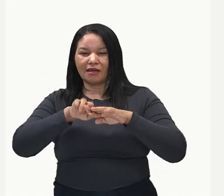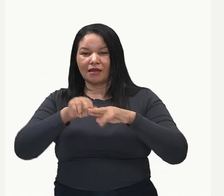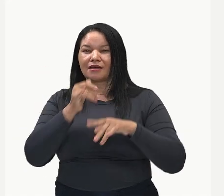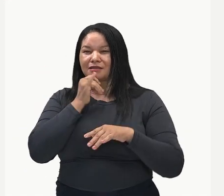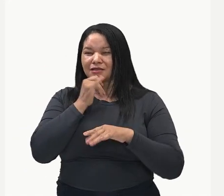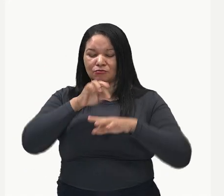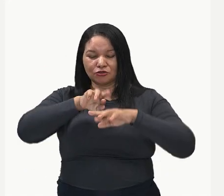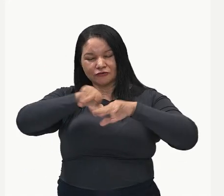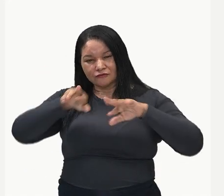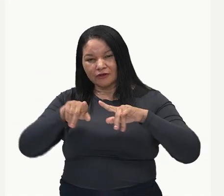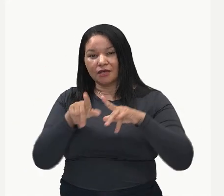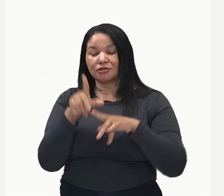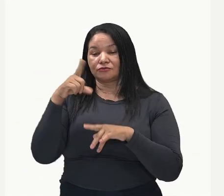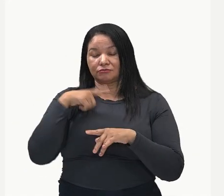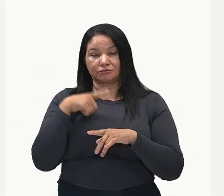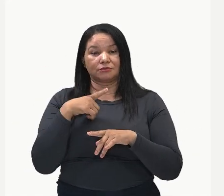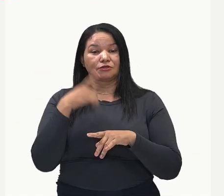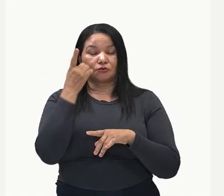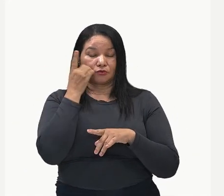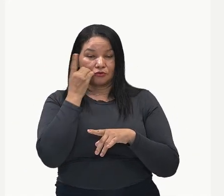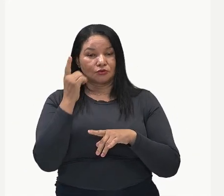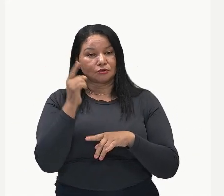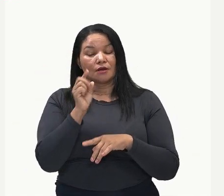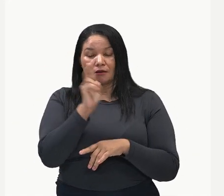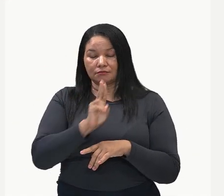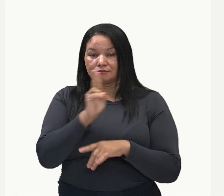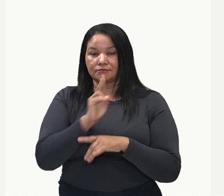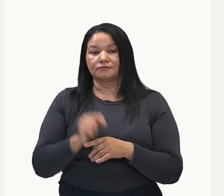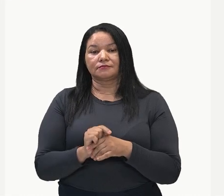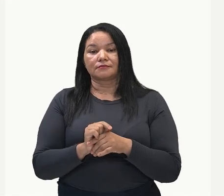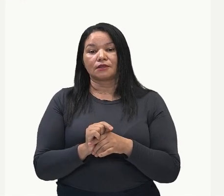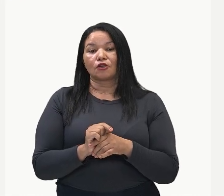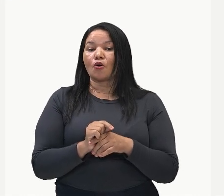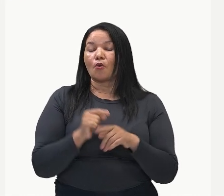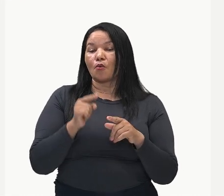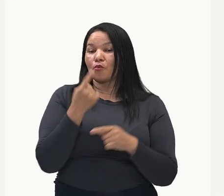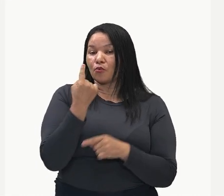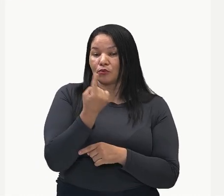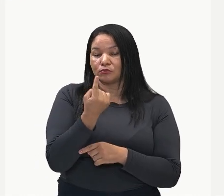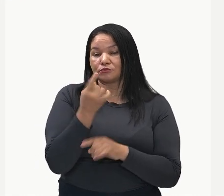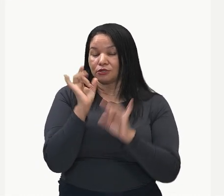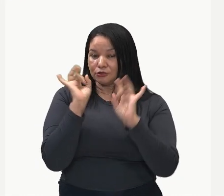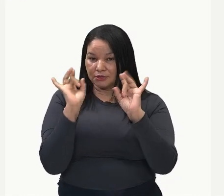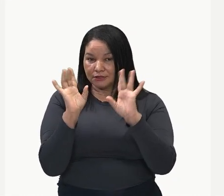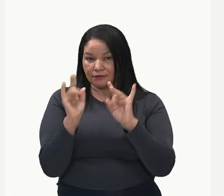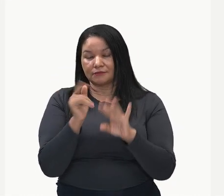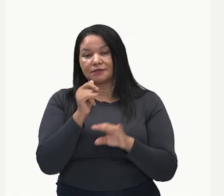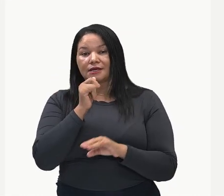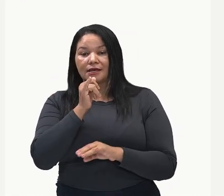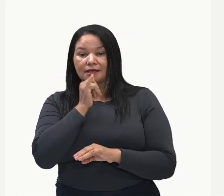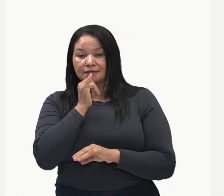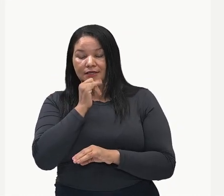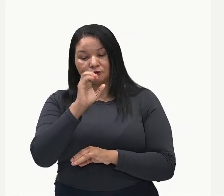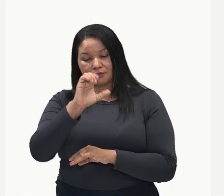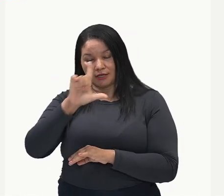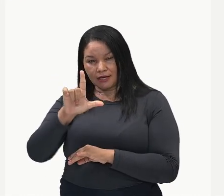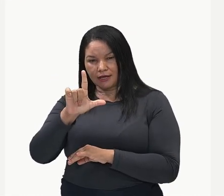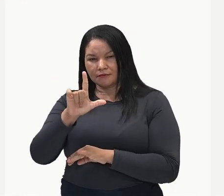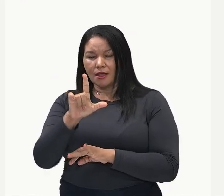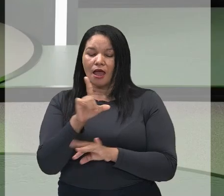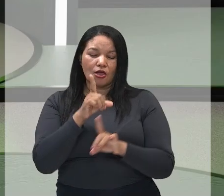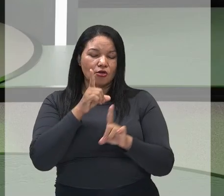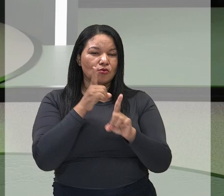presentes no nosso dia a dia. Eu quero destacar um em especial, por exemplo, o fluoreto de sódio. Onde que isso pode